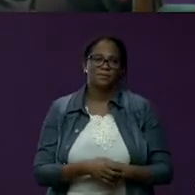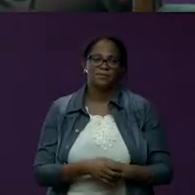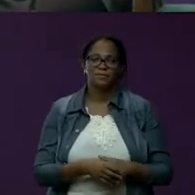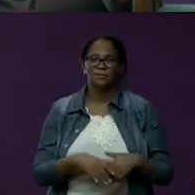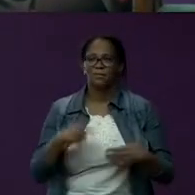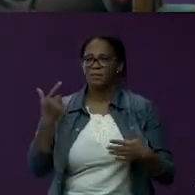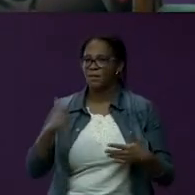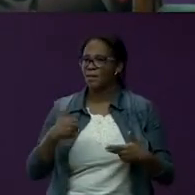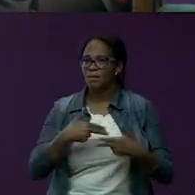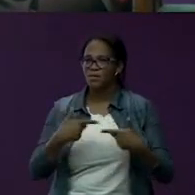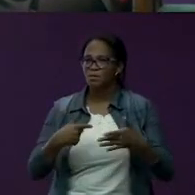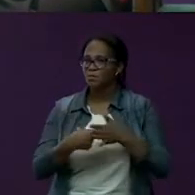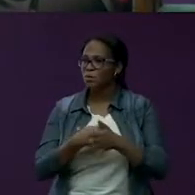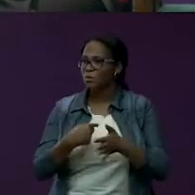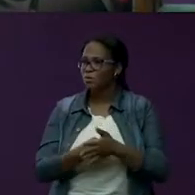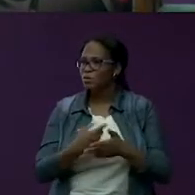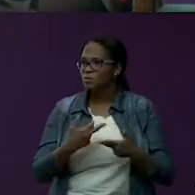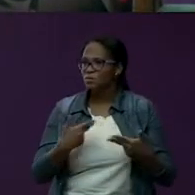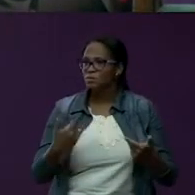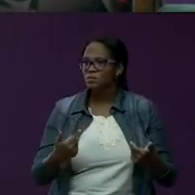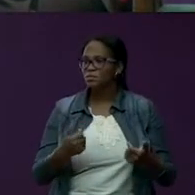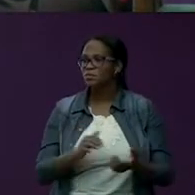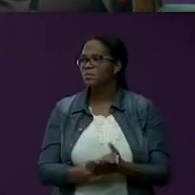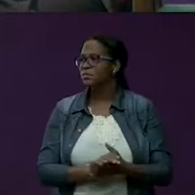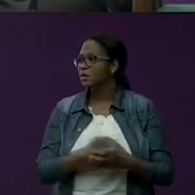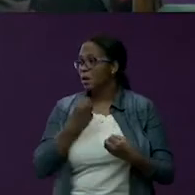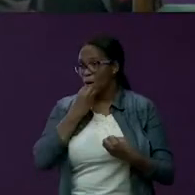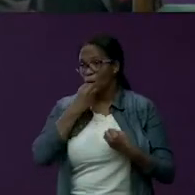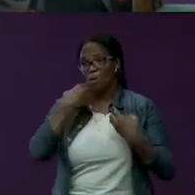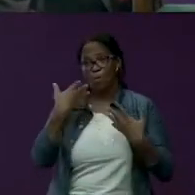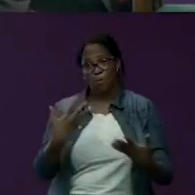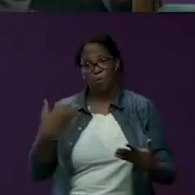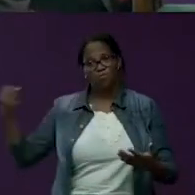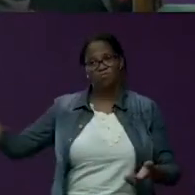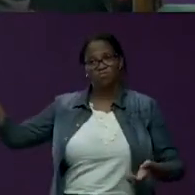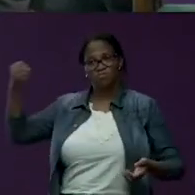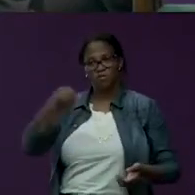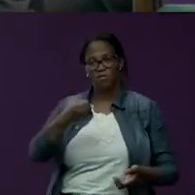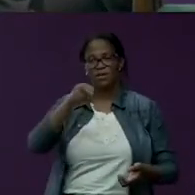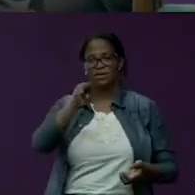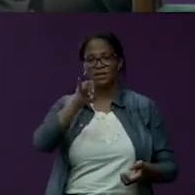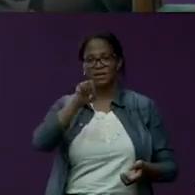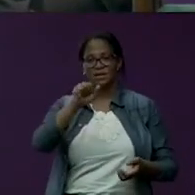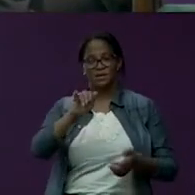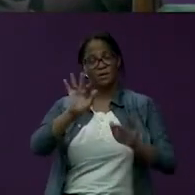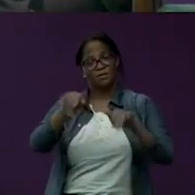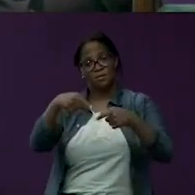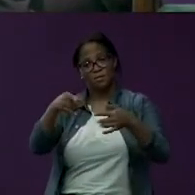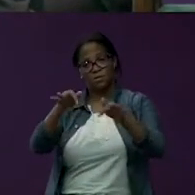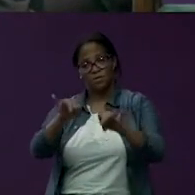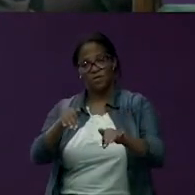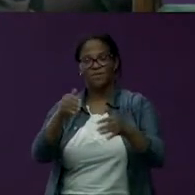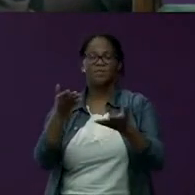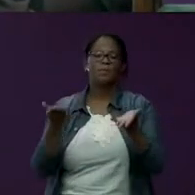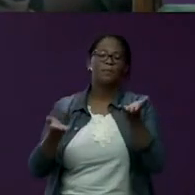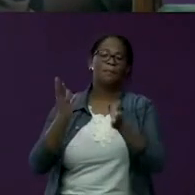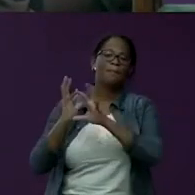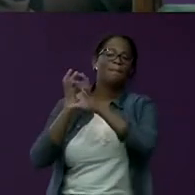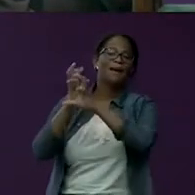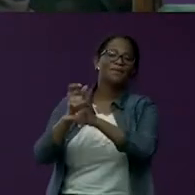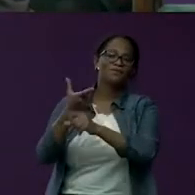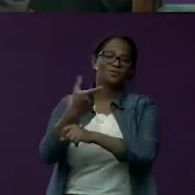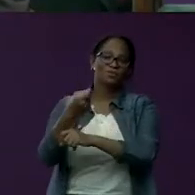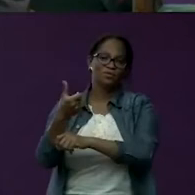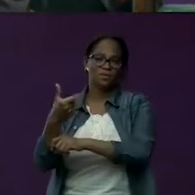Tem mais alguma pergunta, gente? Bom, não, então vou passar para a Anísia e aí a gente encerra o nosso balanço,